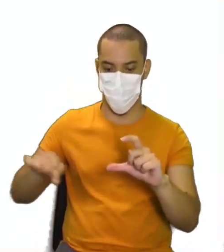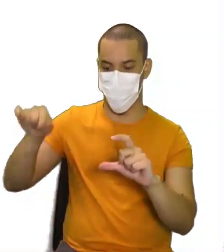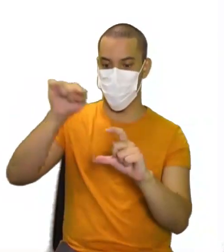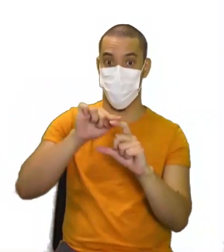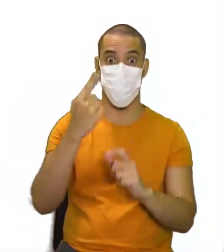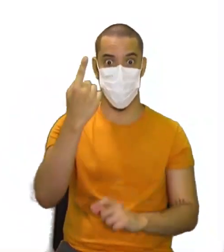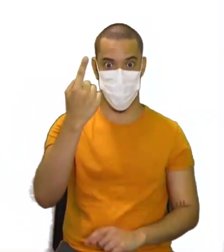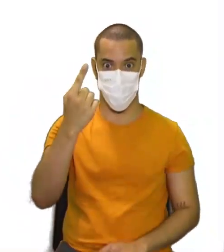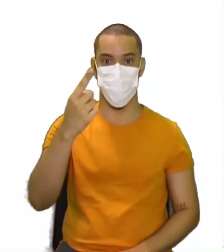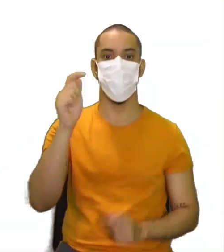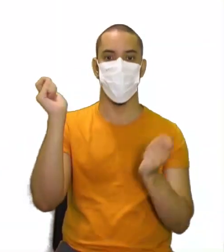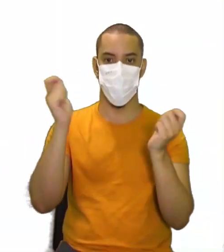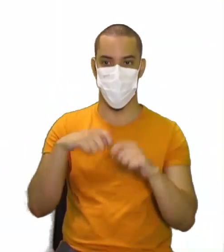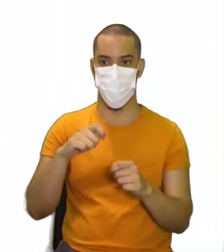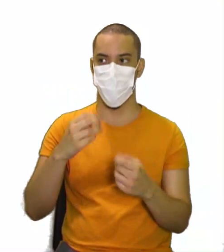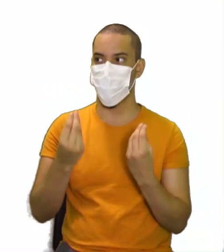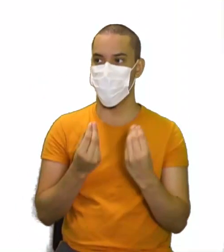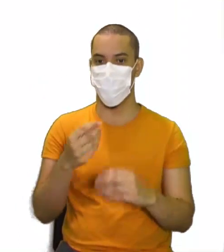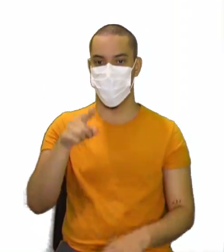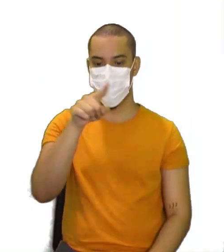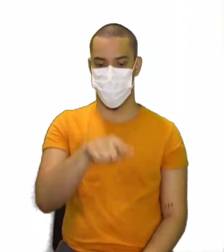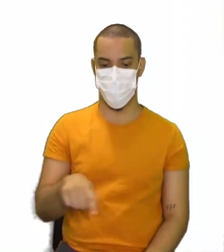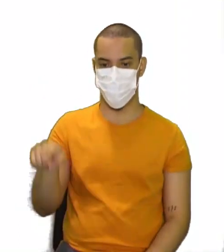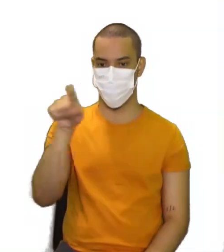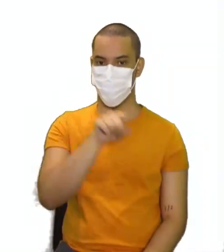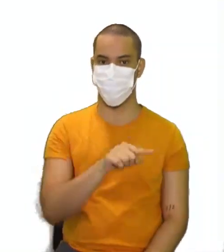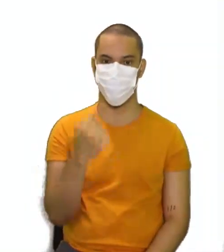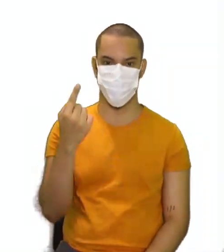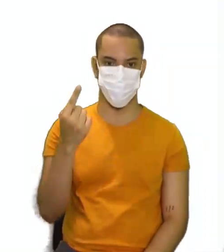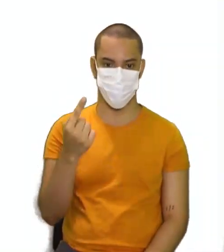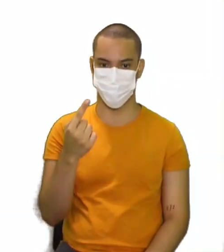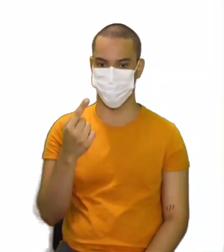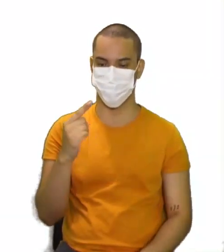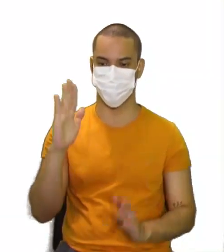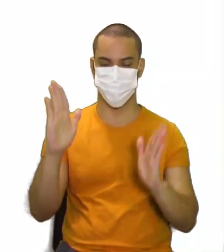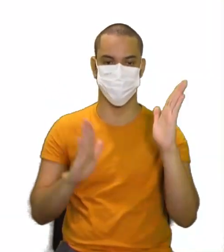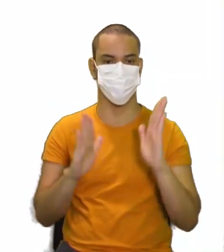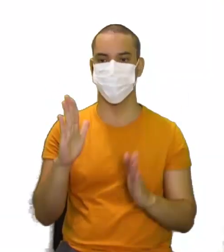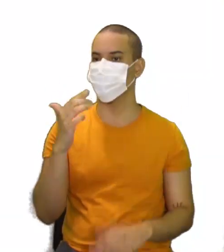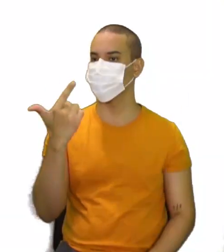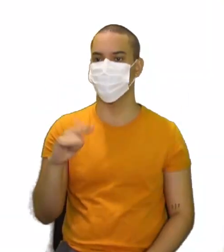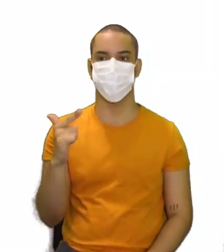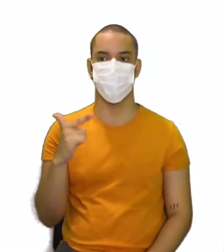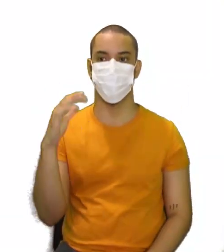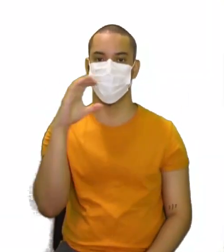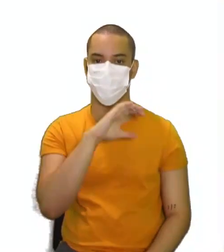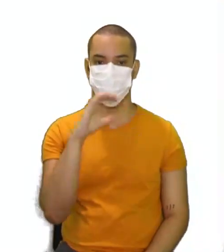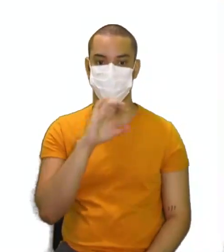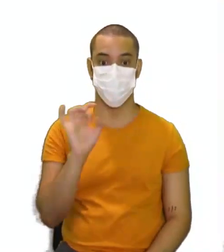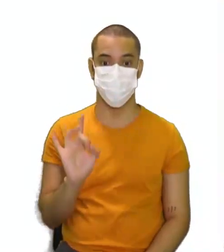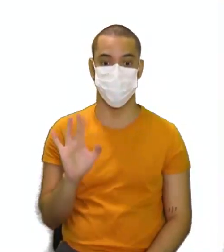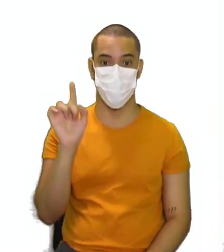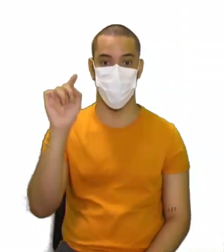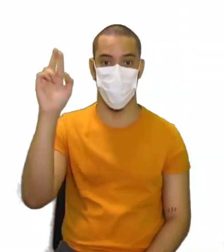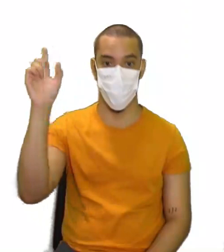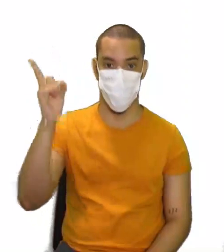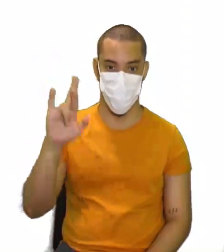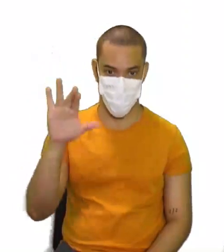tem que considerar o movimento circular, certo? O período não depende da velocidade, só o